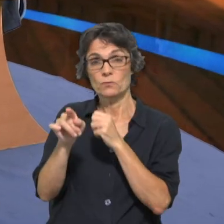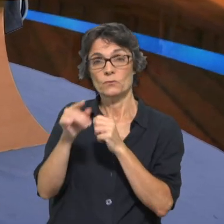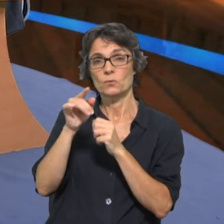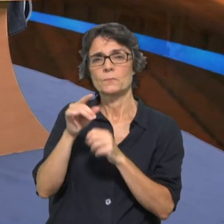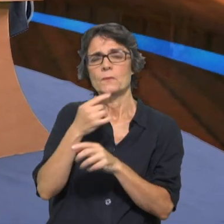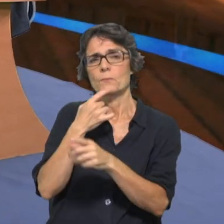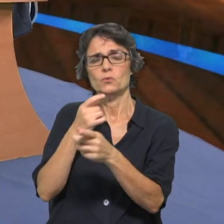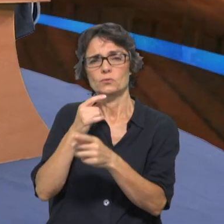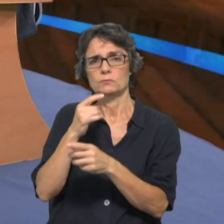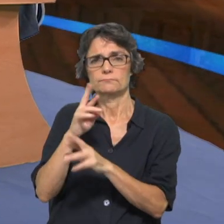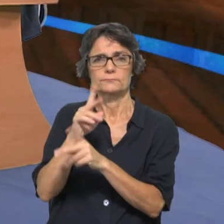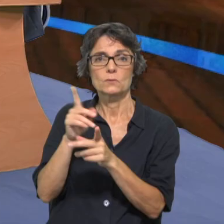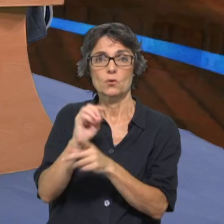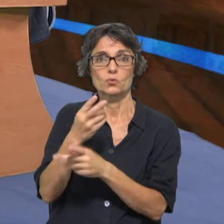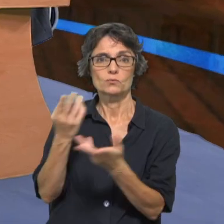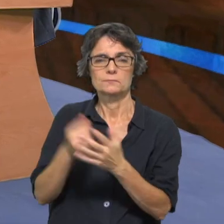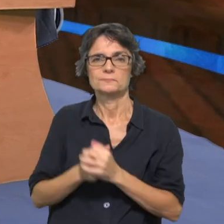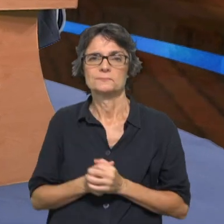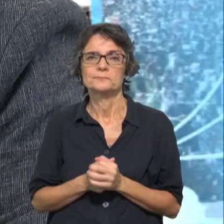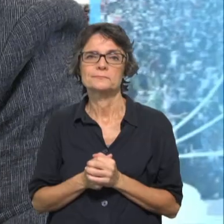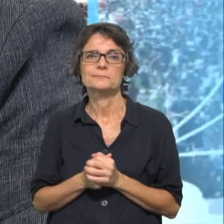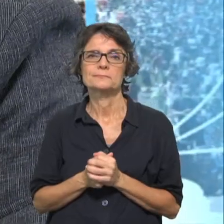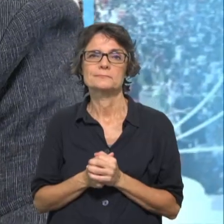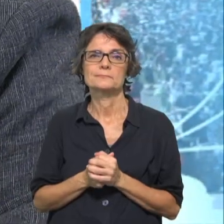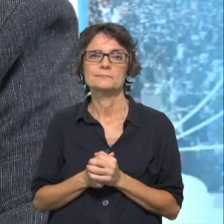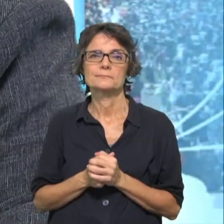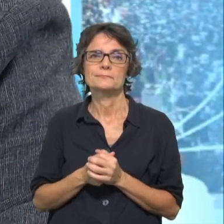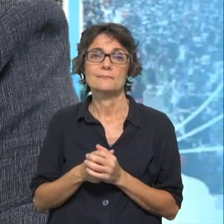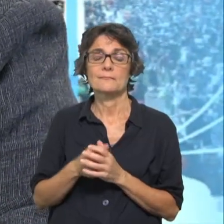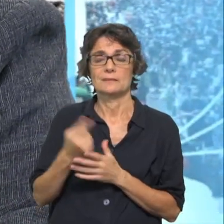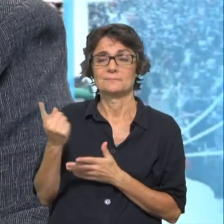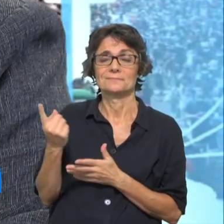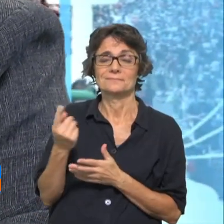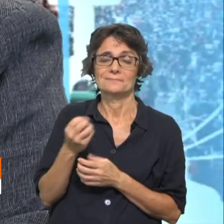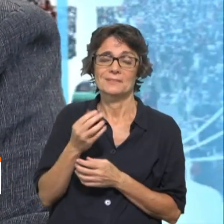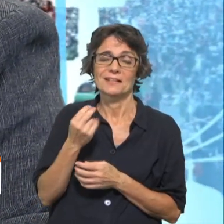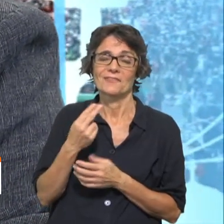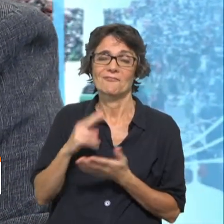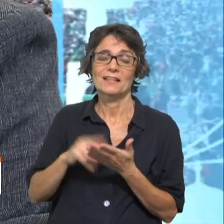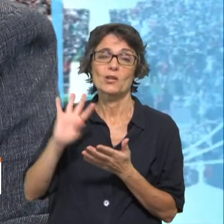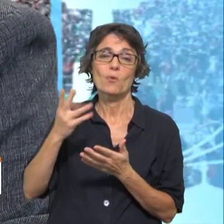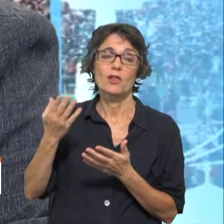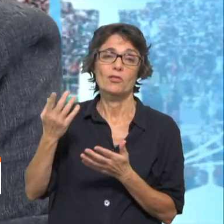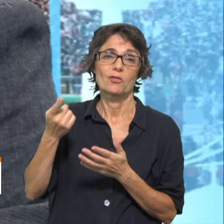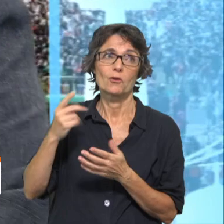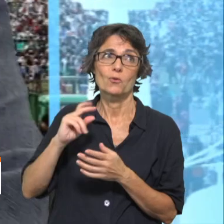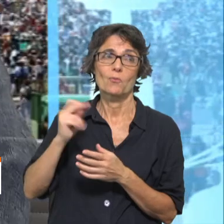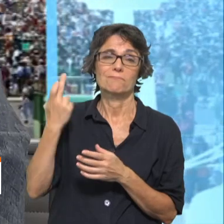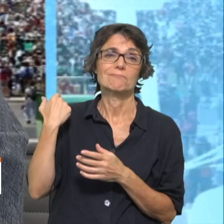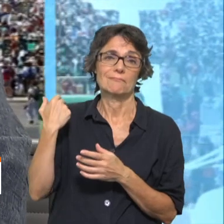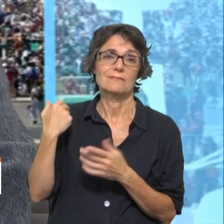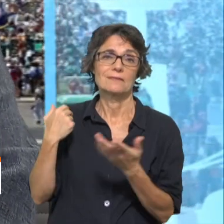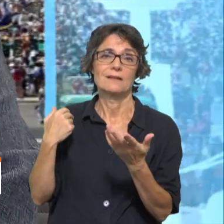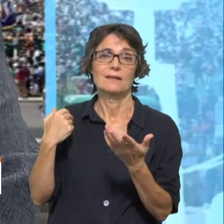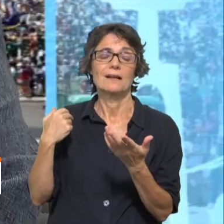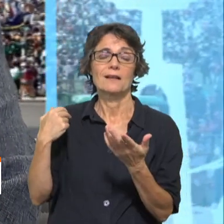acontecer este outubro. Gostava de partilhar esta ideia. Aquilo que estava na bagagem quando nós fomos para a reportagem há um ano é bastante diferente daquilo que